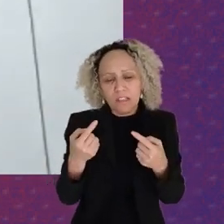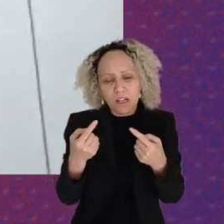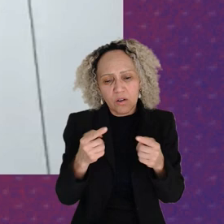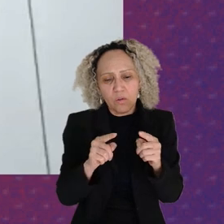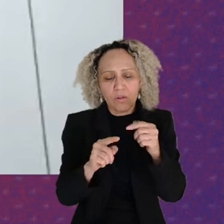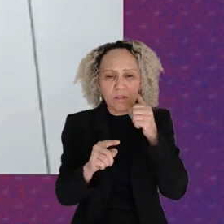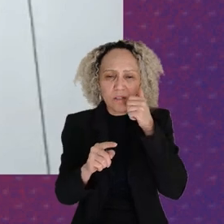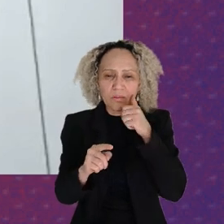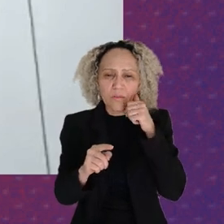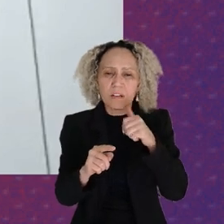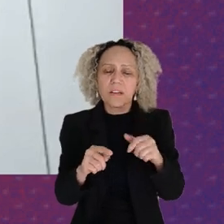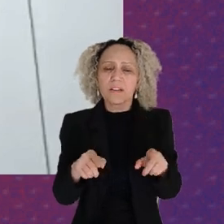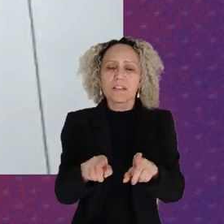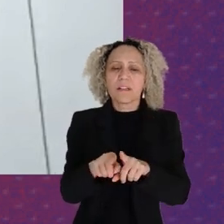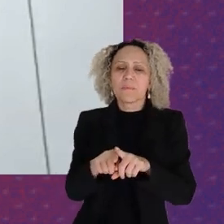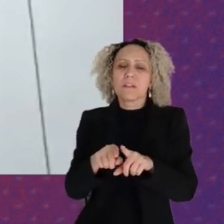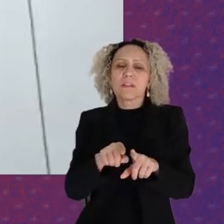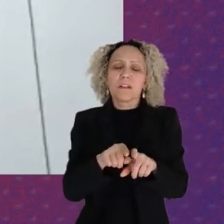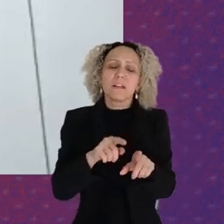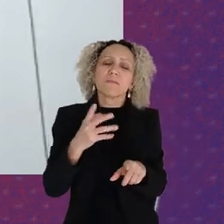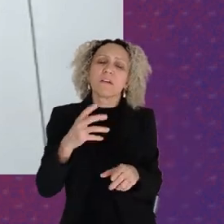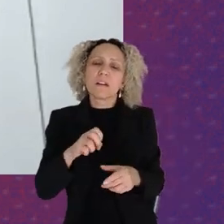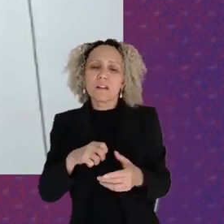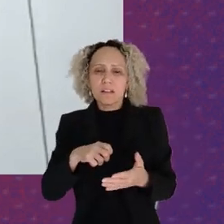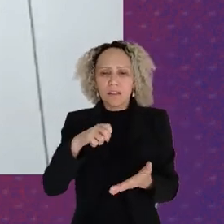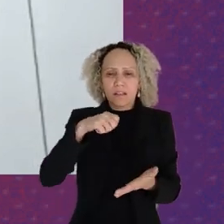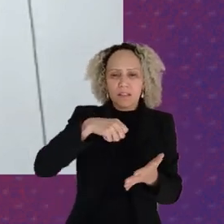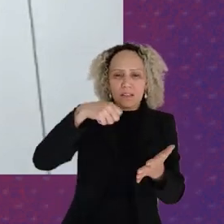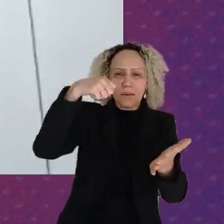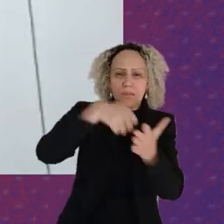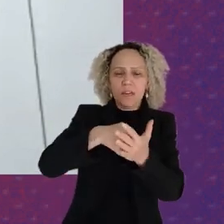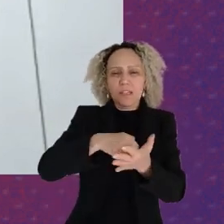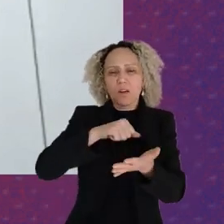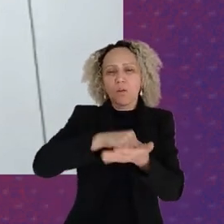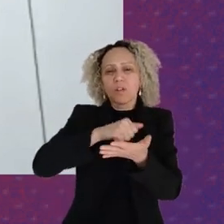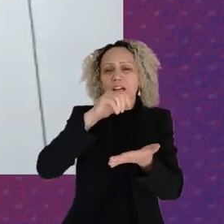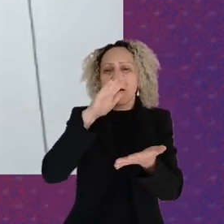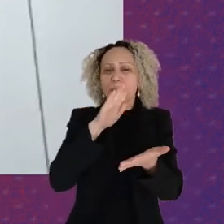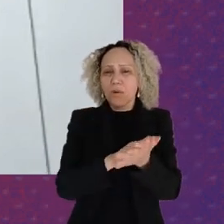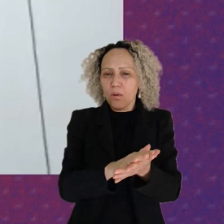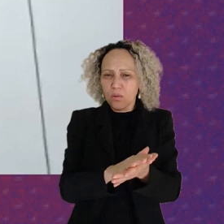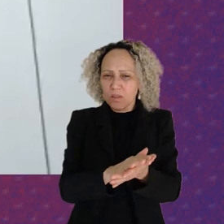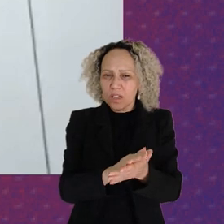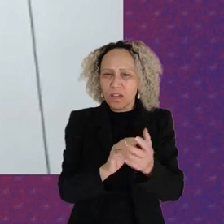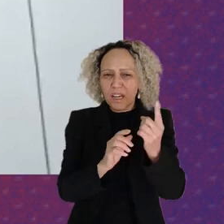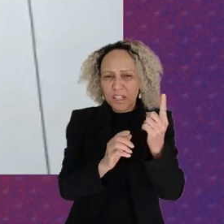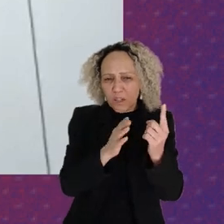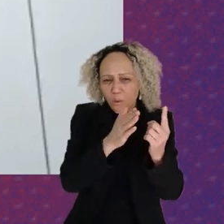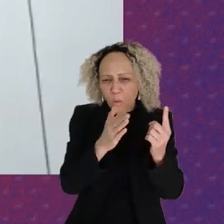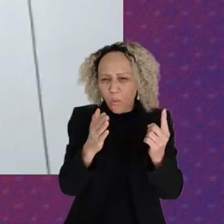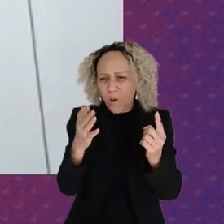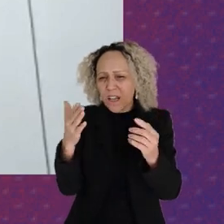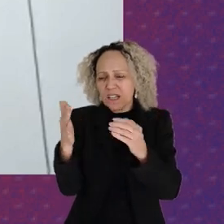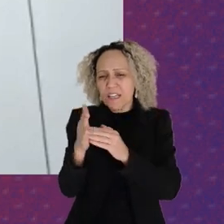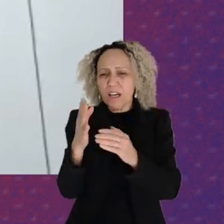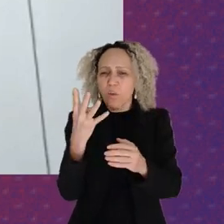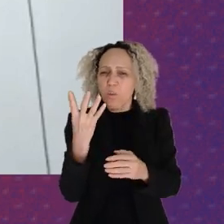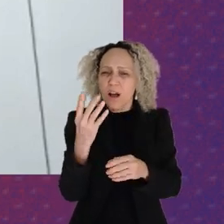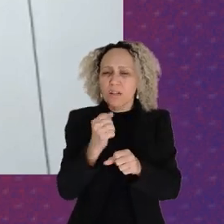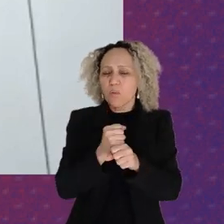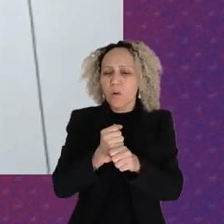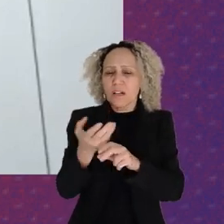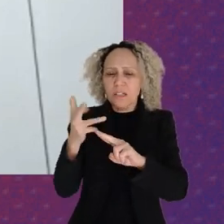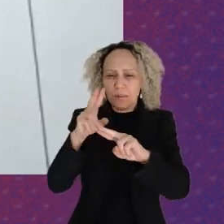pena também, da multa. A gente tem uma pena de 1 a 4 anos de prisão, mais multa em casos de